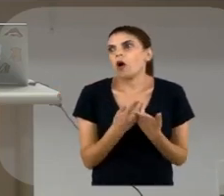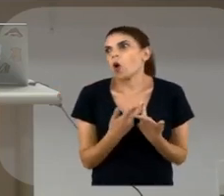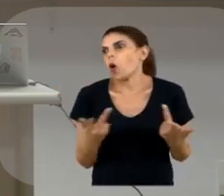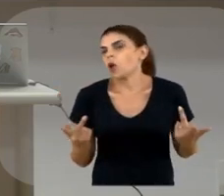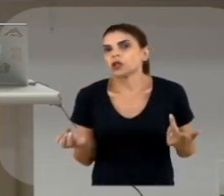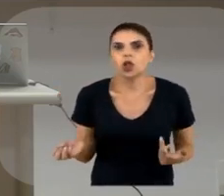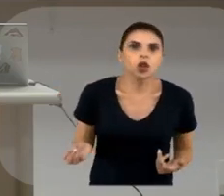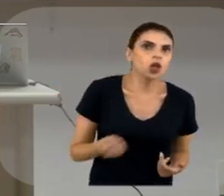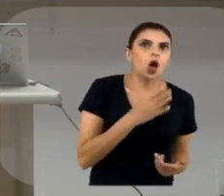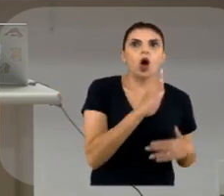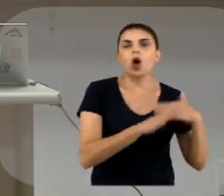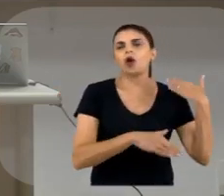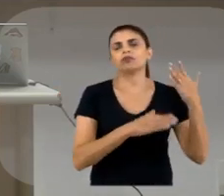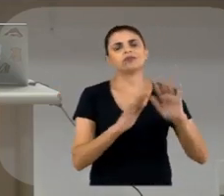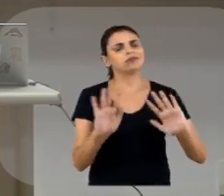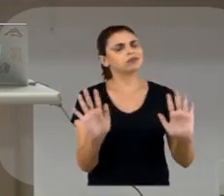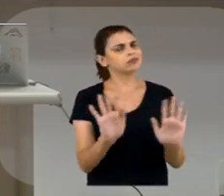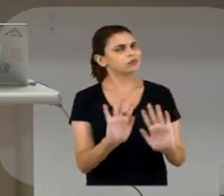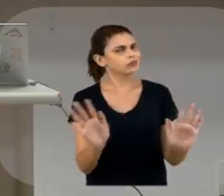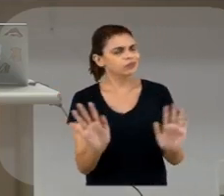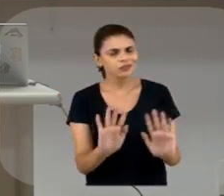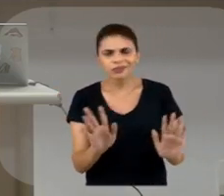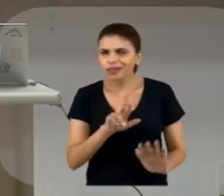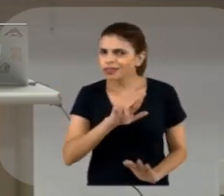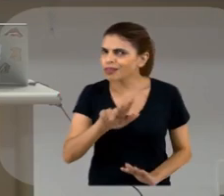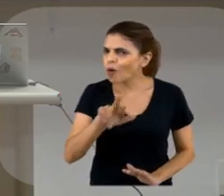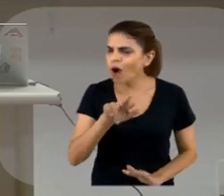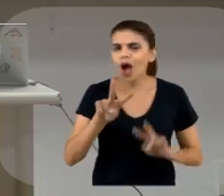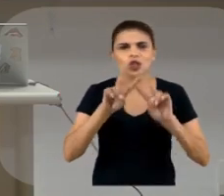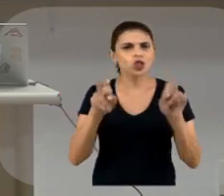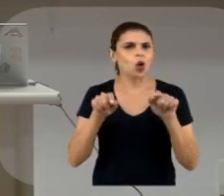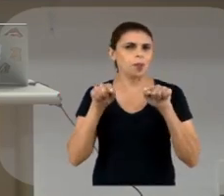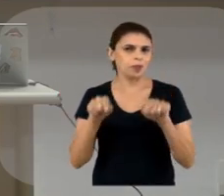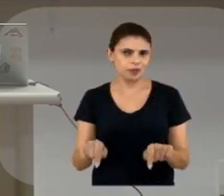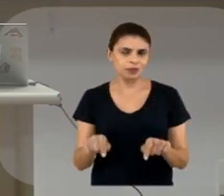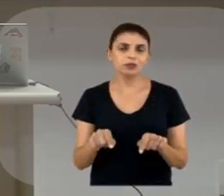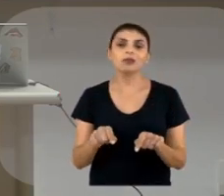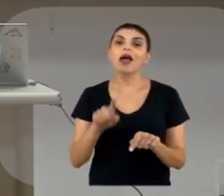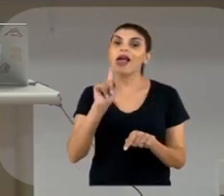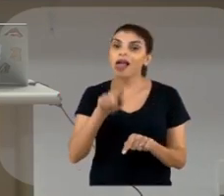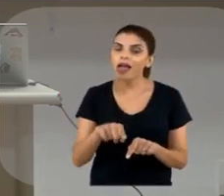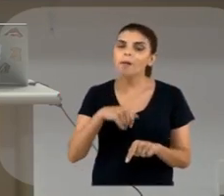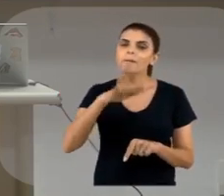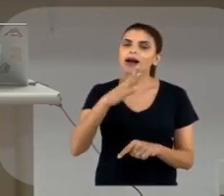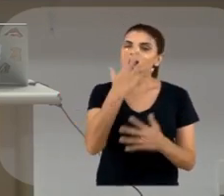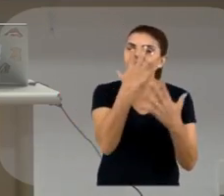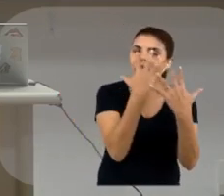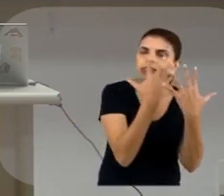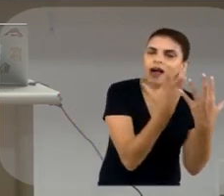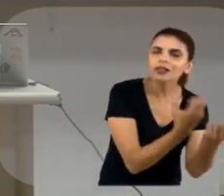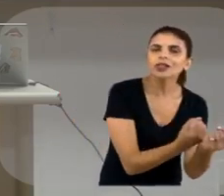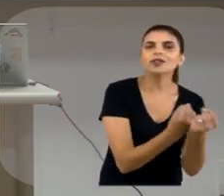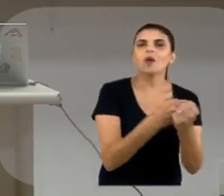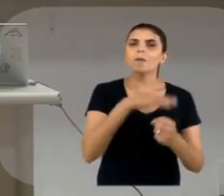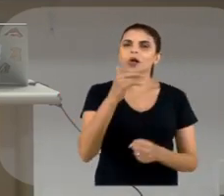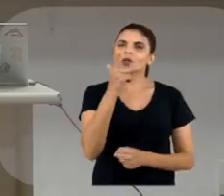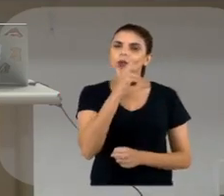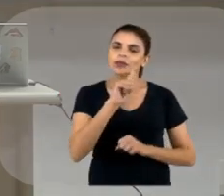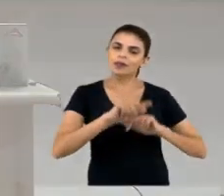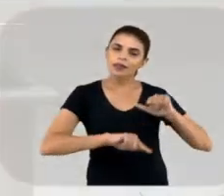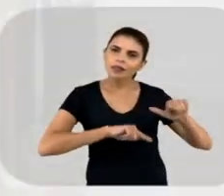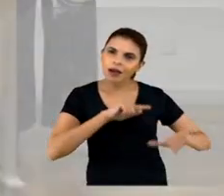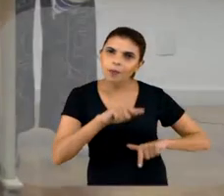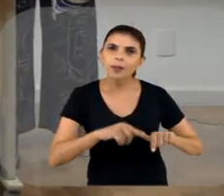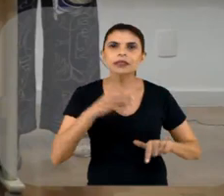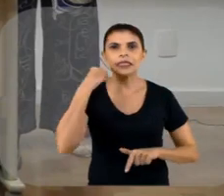novo, né? E, enfim, não é sobre isso, mas é muito mais sobre a forma como se